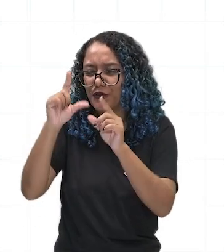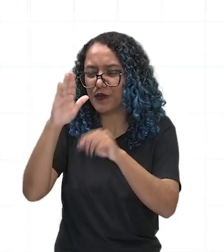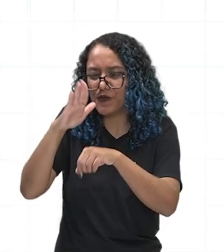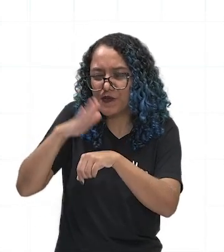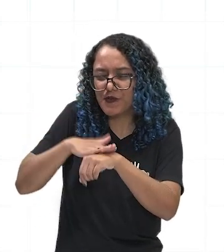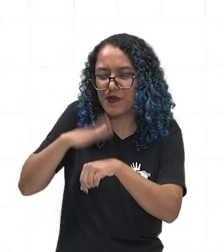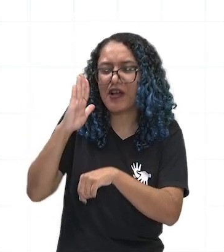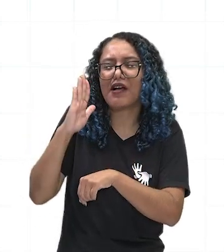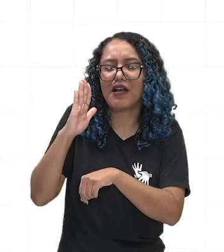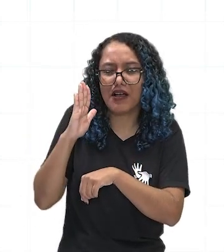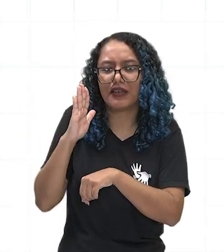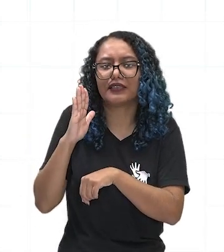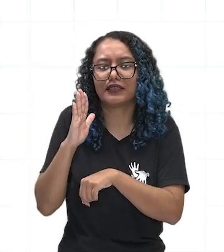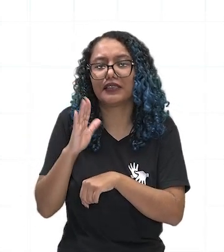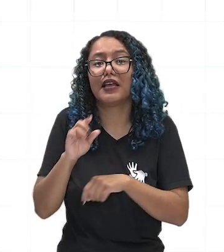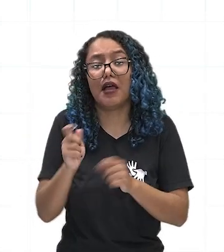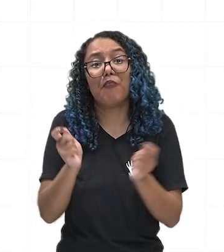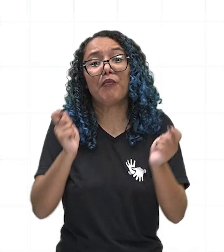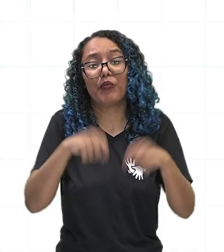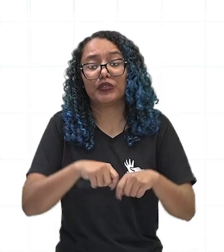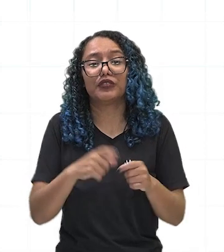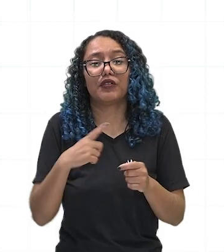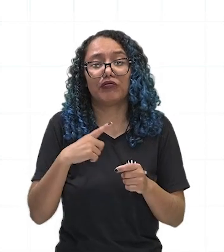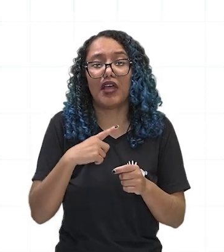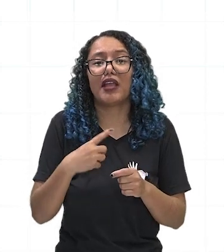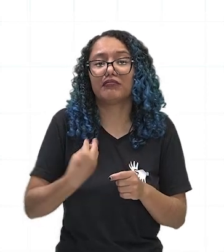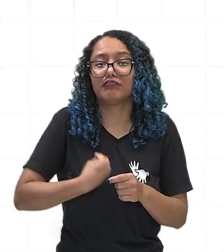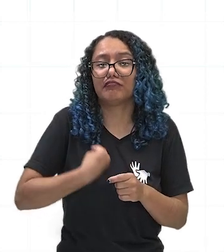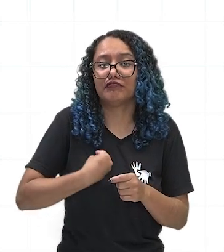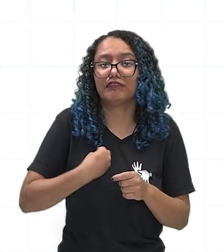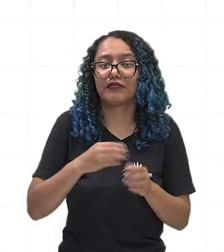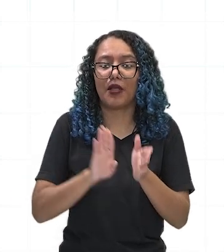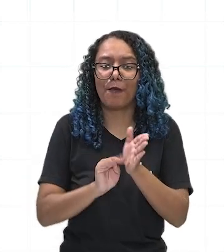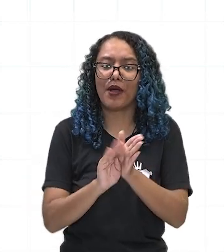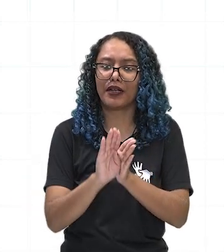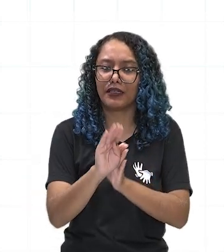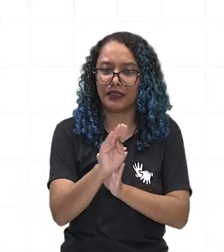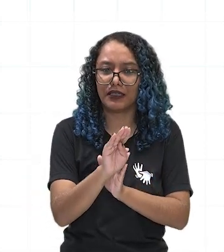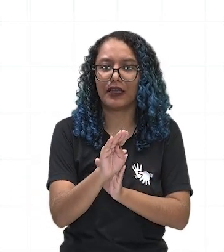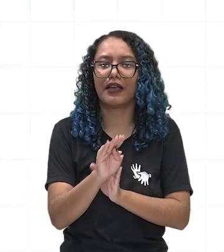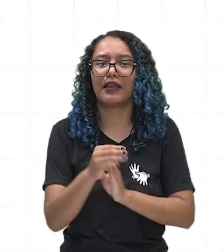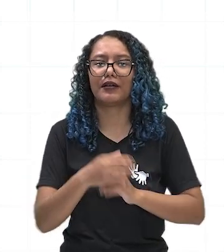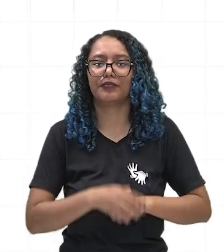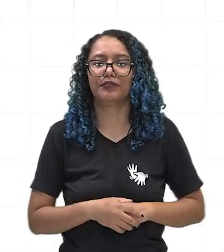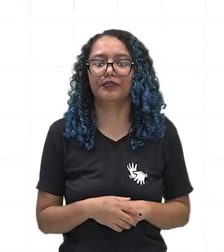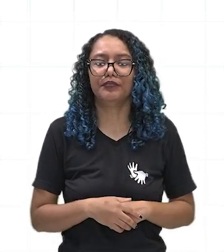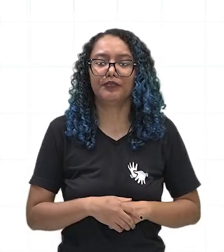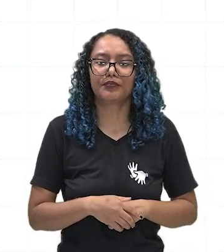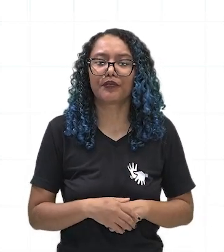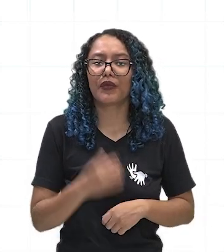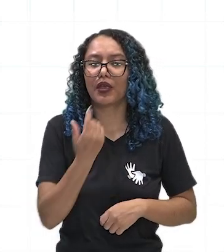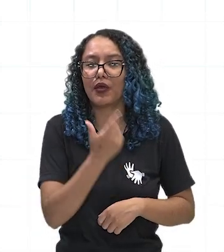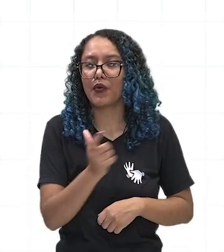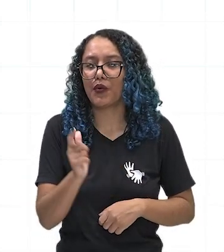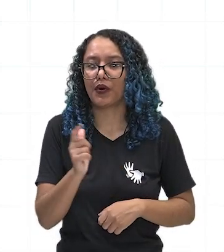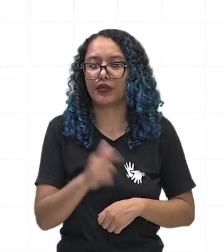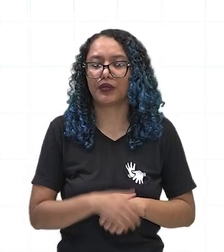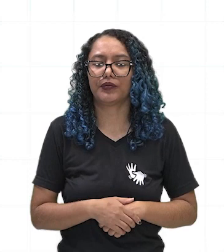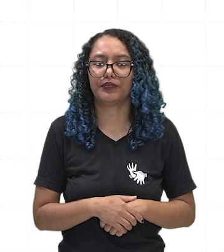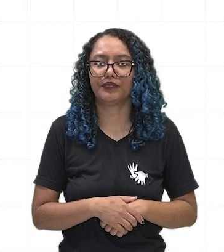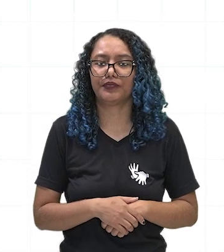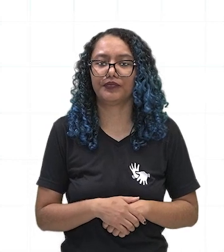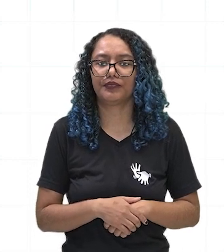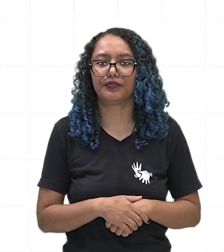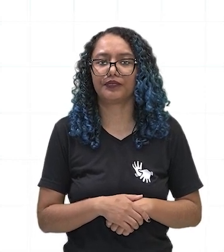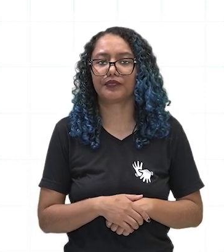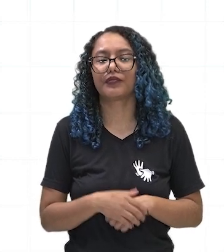pode existir organismos, como por exemplo as bactérias, que elas são chamadas de extremófilas, certo? E aí, do ponto de